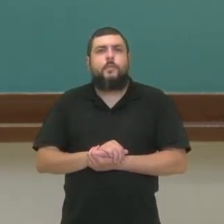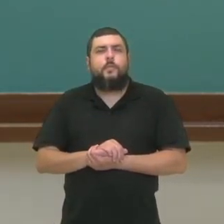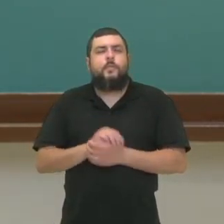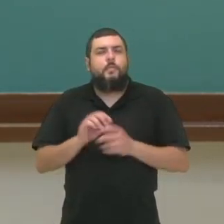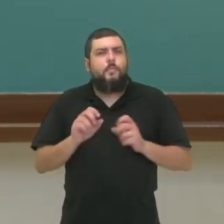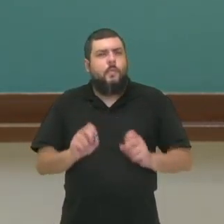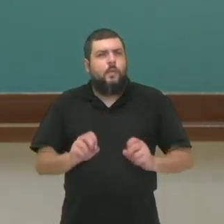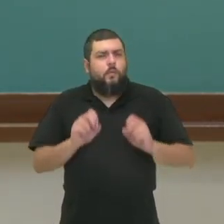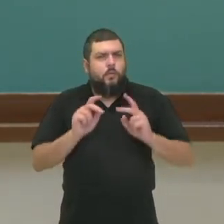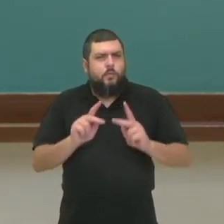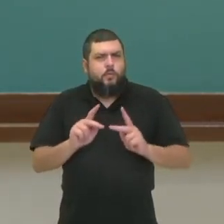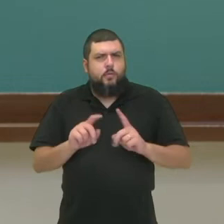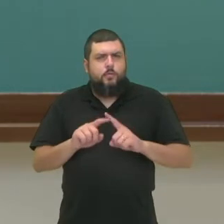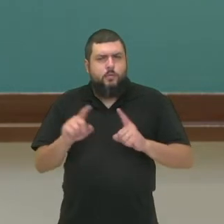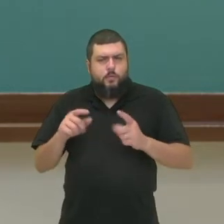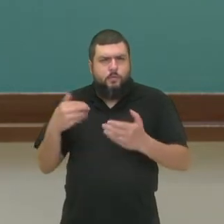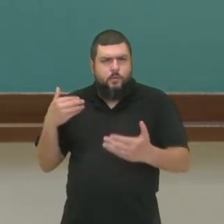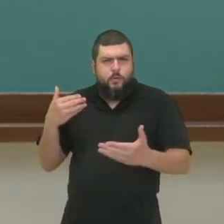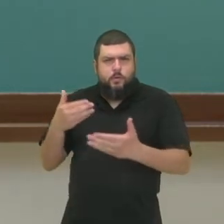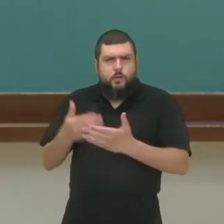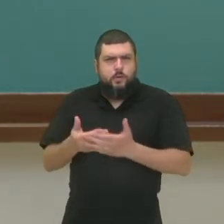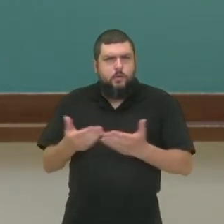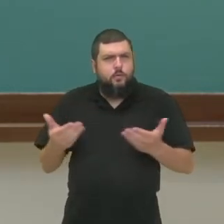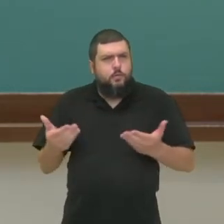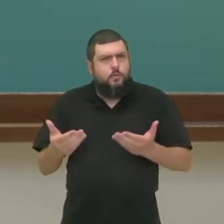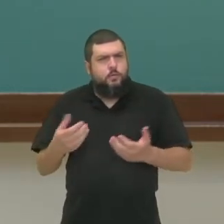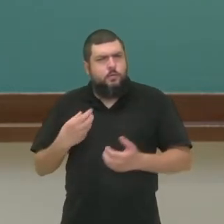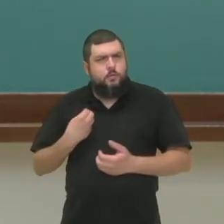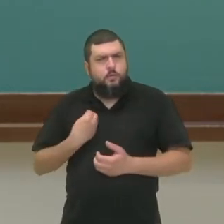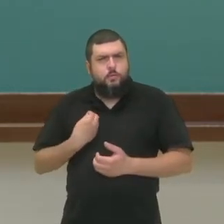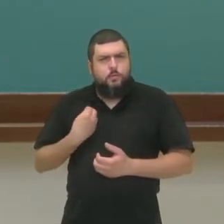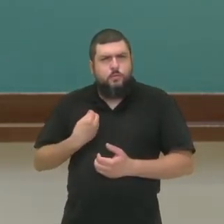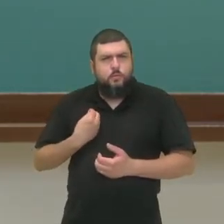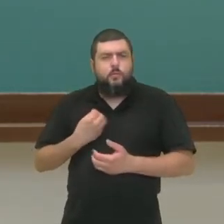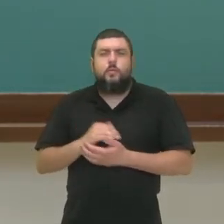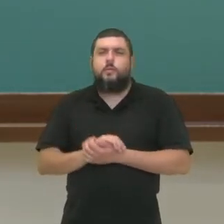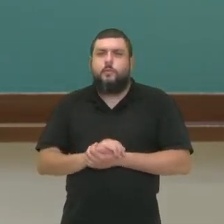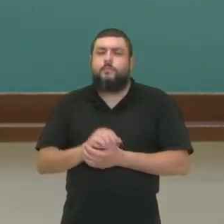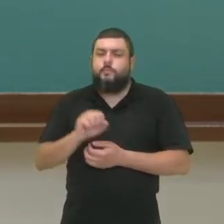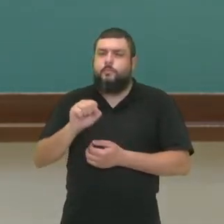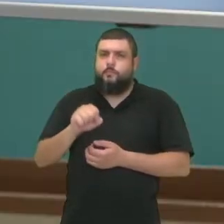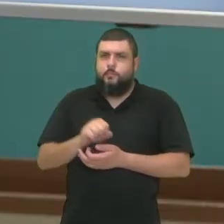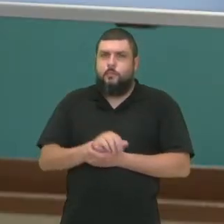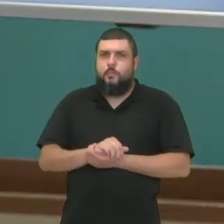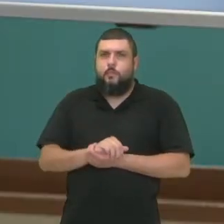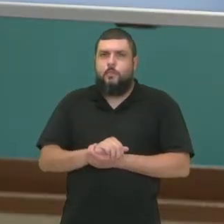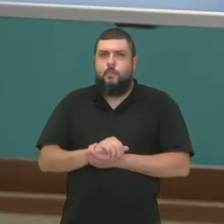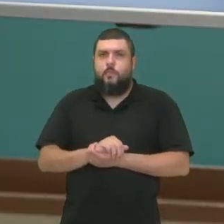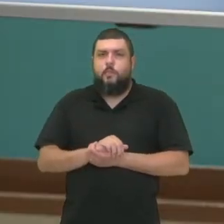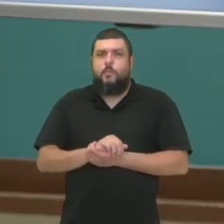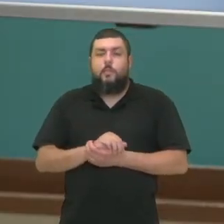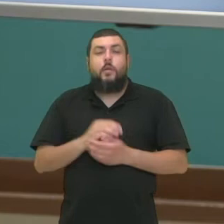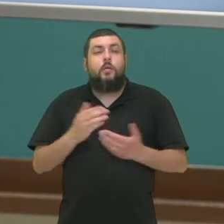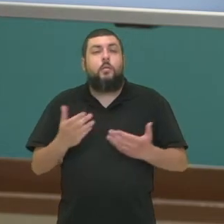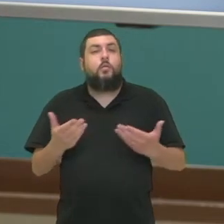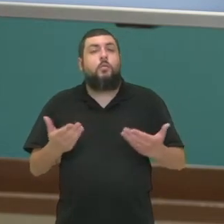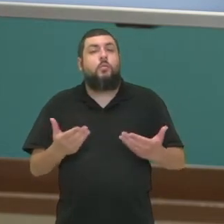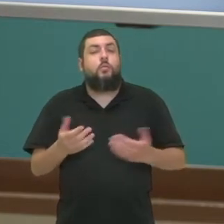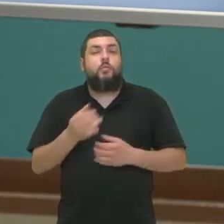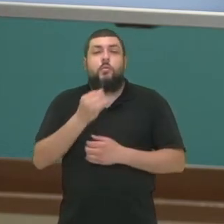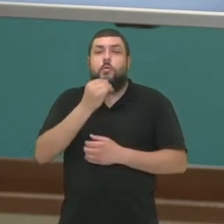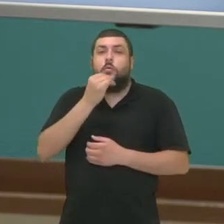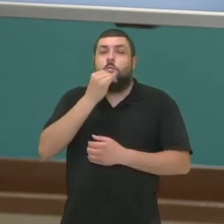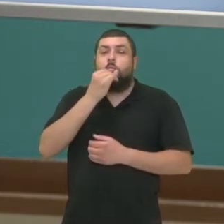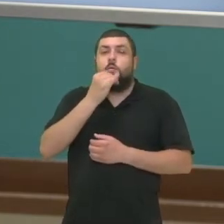Professor, existe ainda? Então, o que seria um trabalho parecido com a escravidão nos dias atuais? Seria